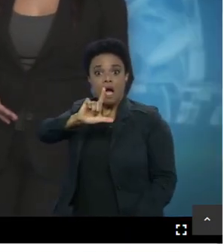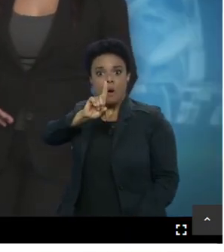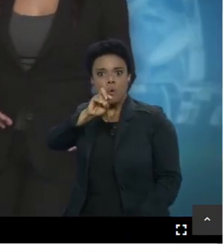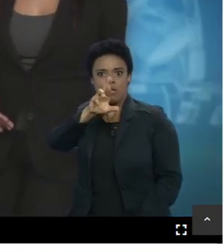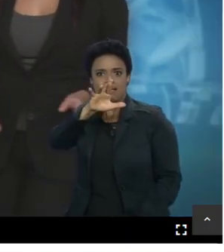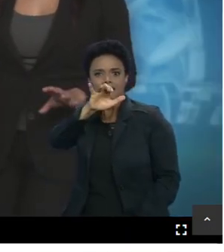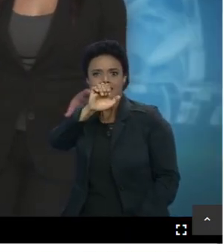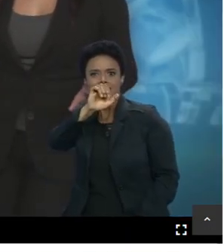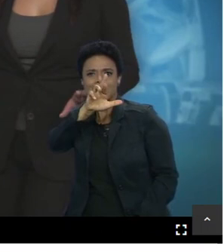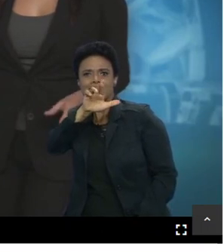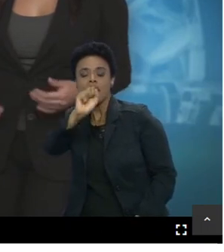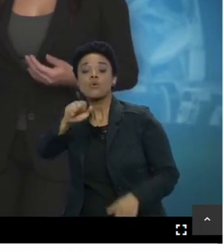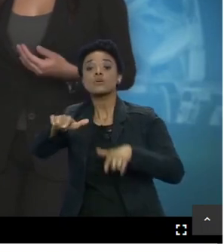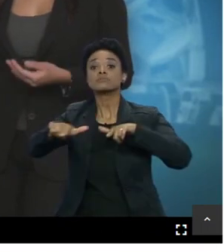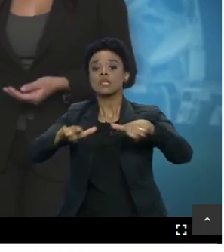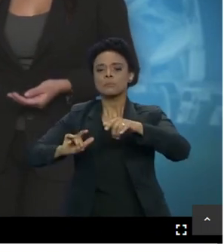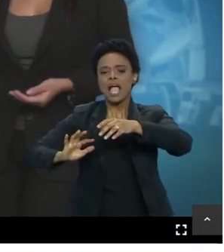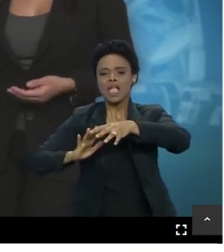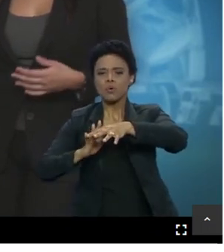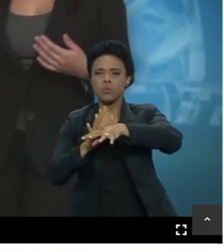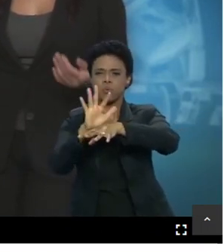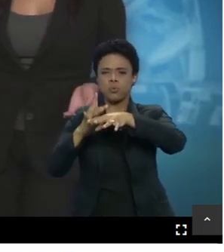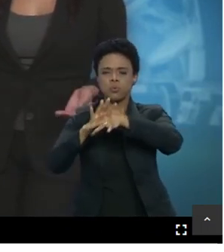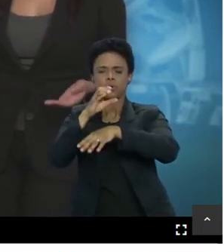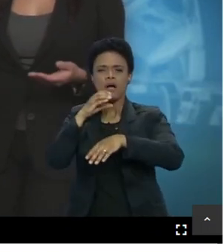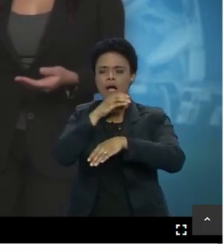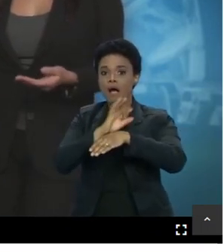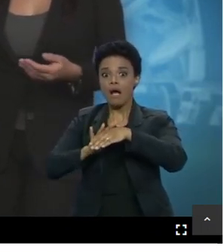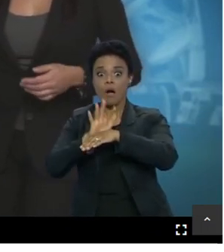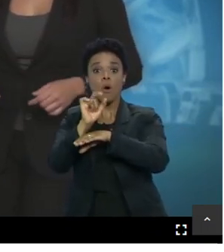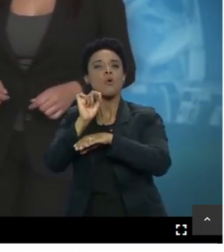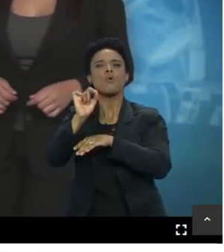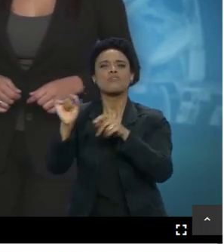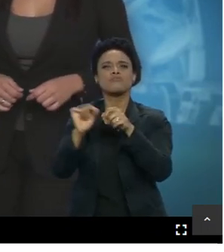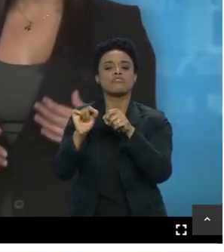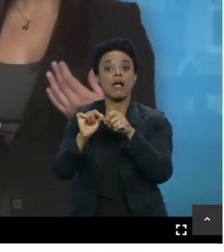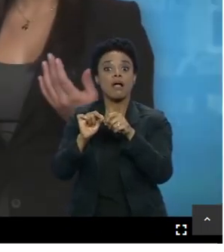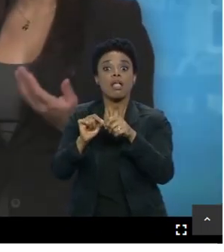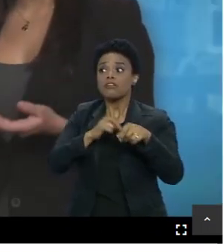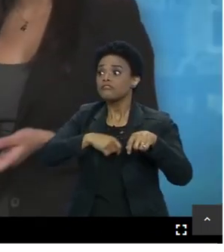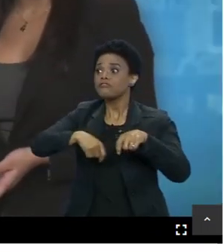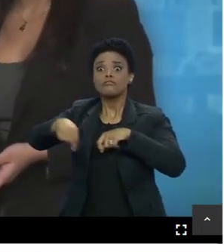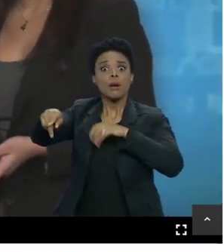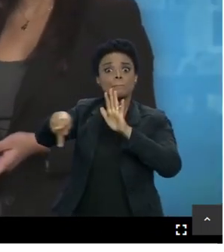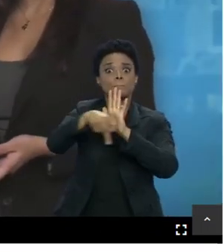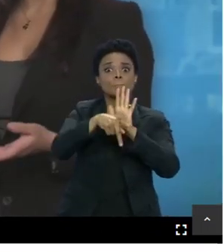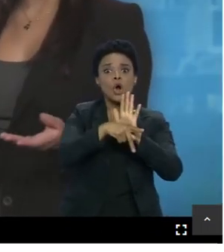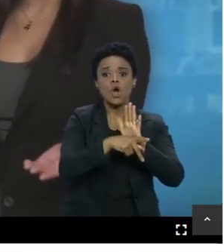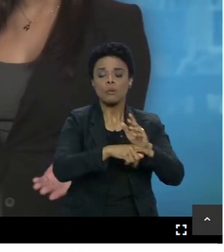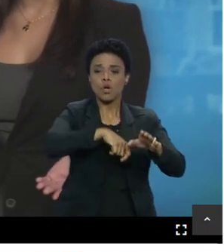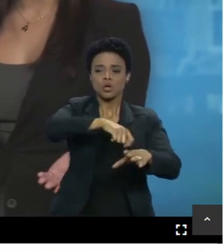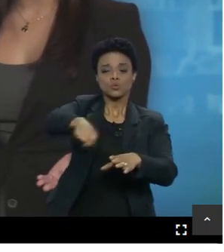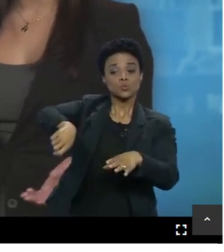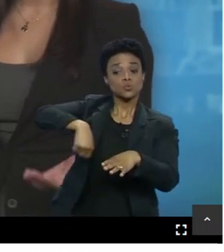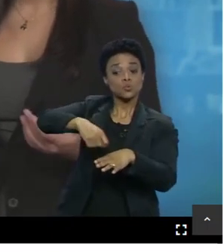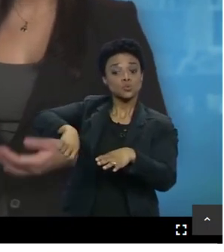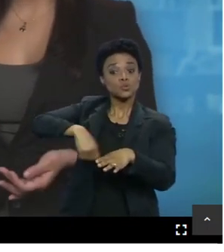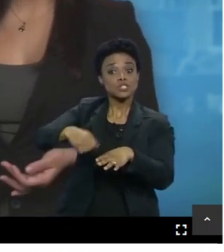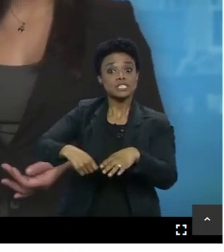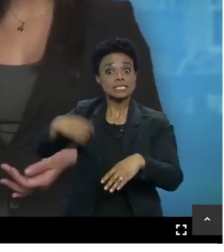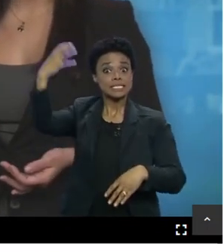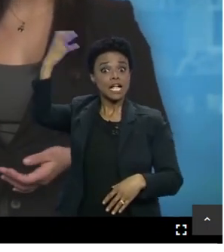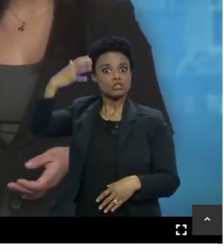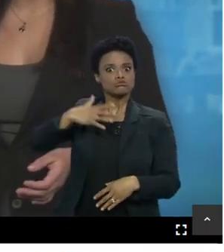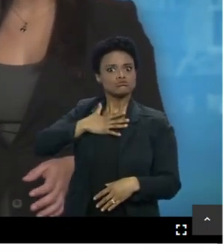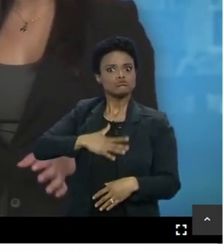de aquecimento para setores como linha de produção, chuveiros e cozinha, por exemplo. E para atender cada setor de forma adequada, eu